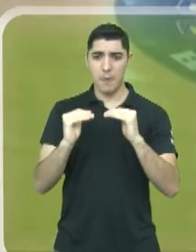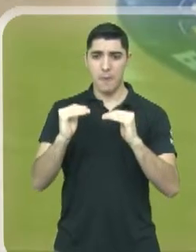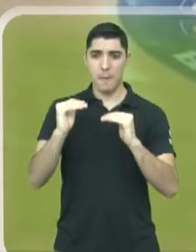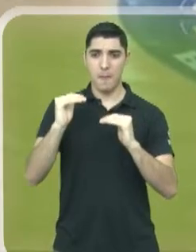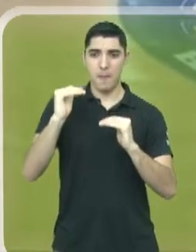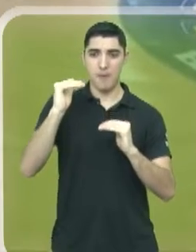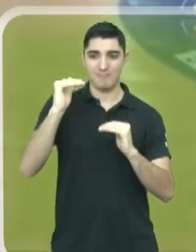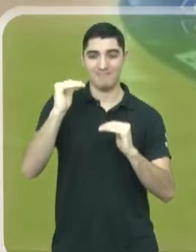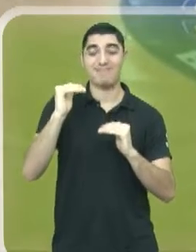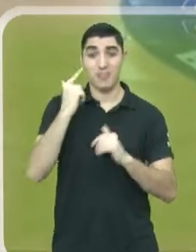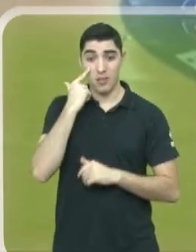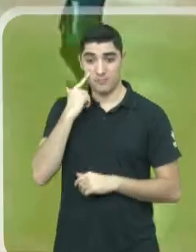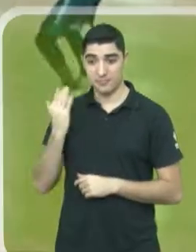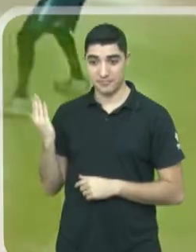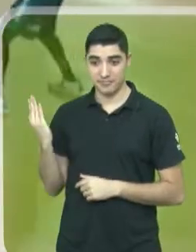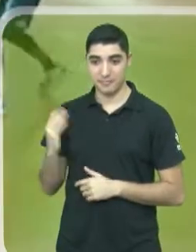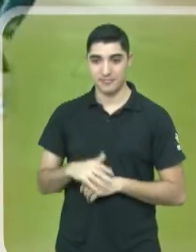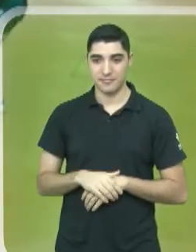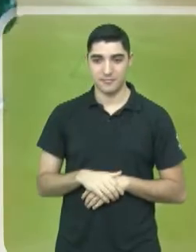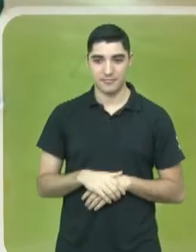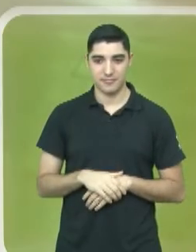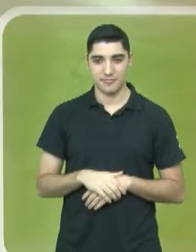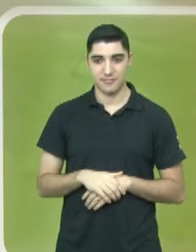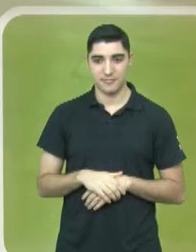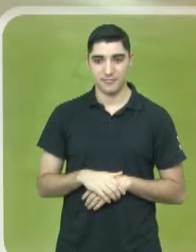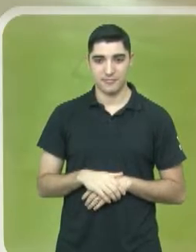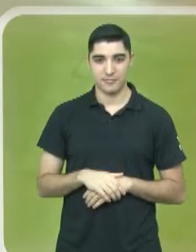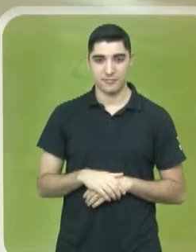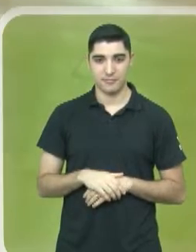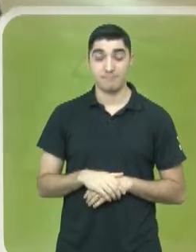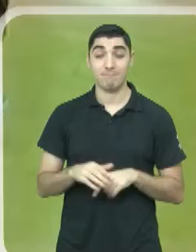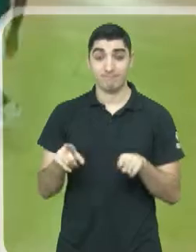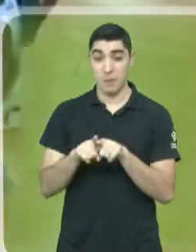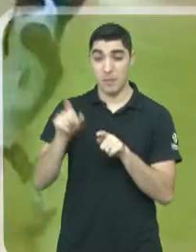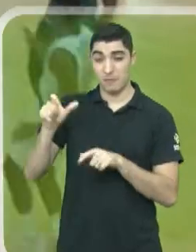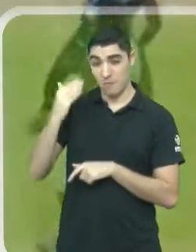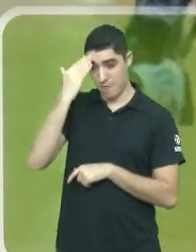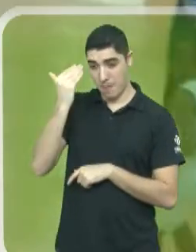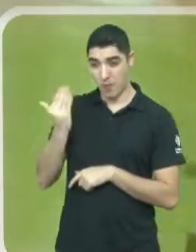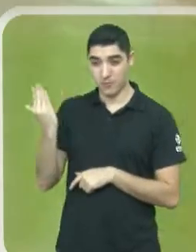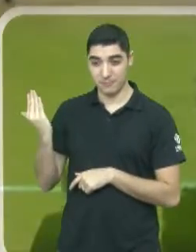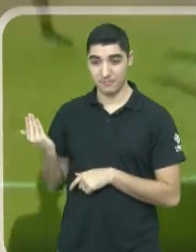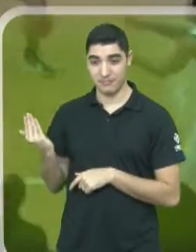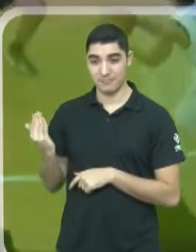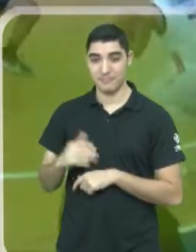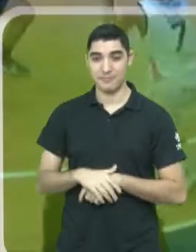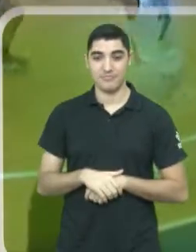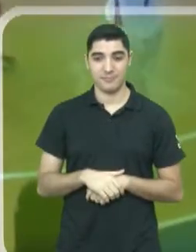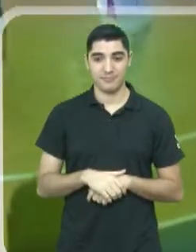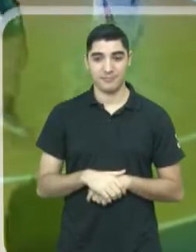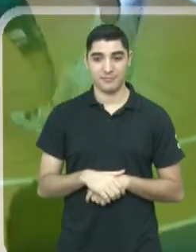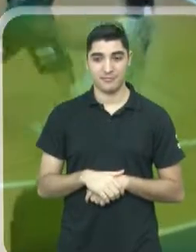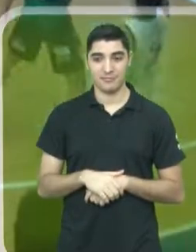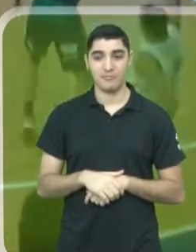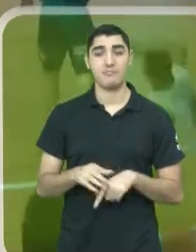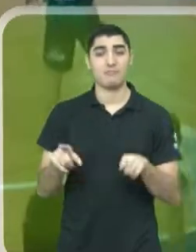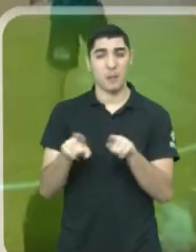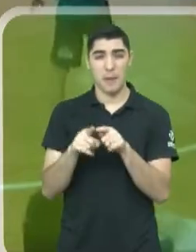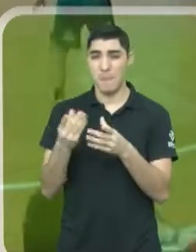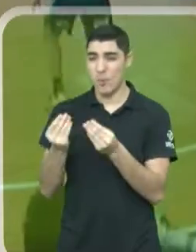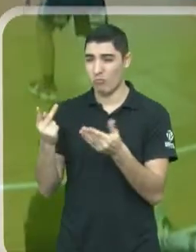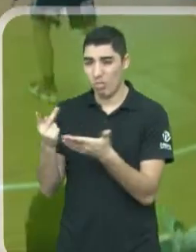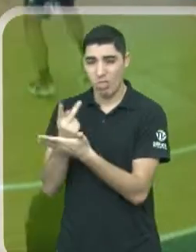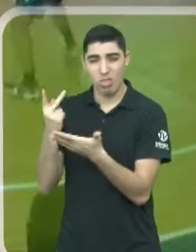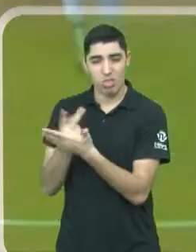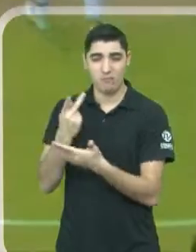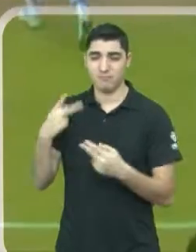bola de 3 de Bright. E também da estrela do time, Larry Taylor. Além de muitos erros no ataque